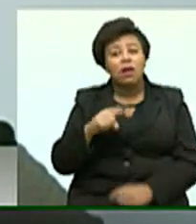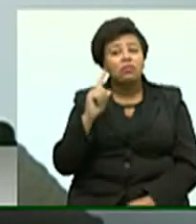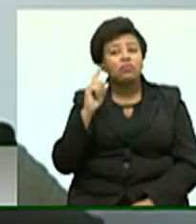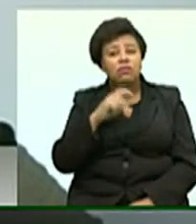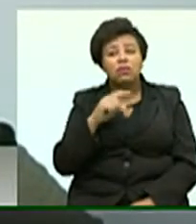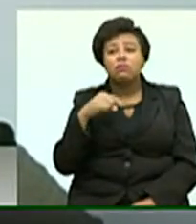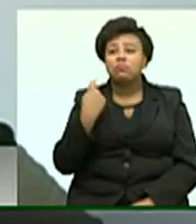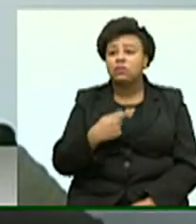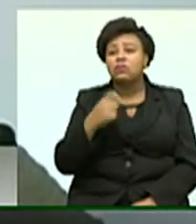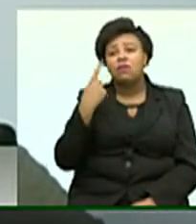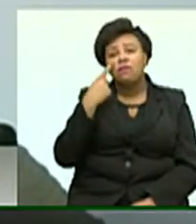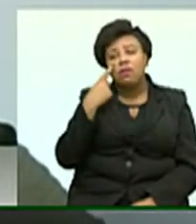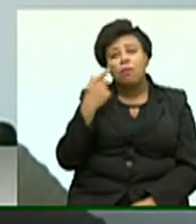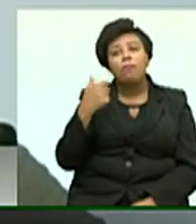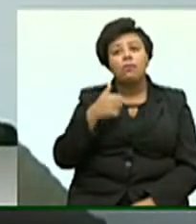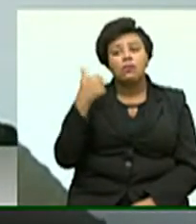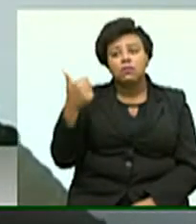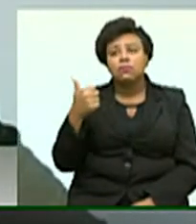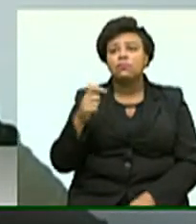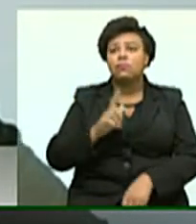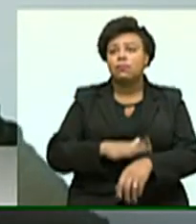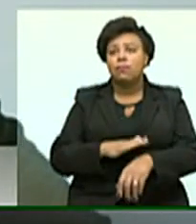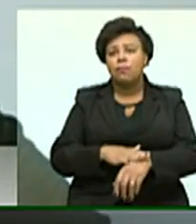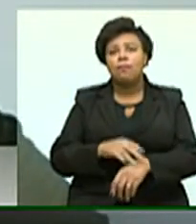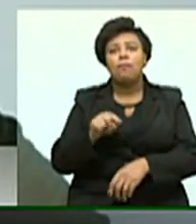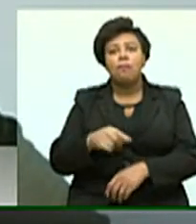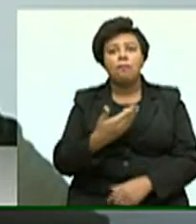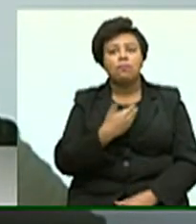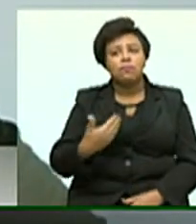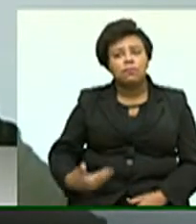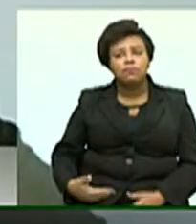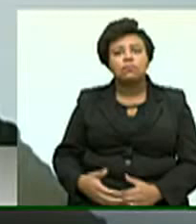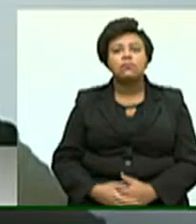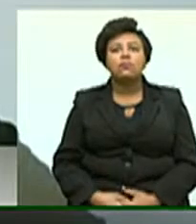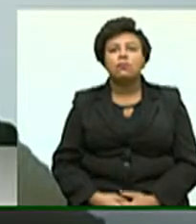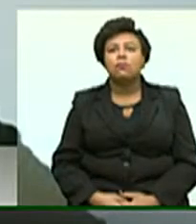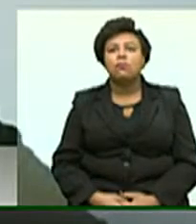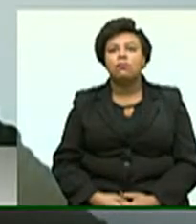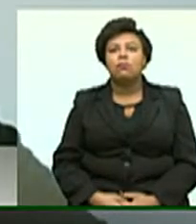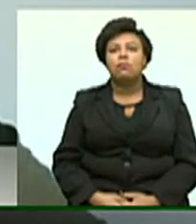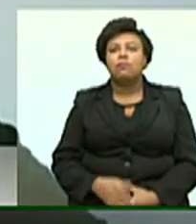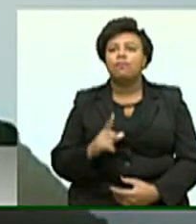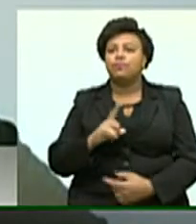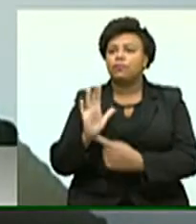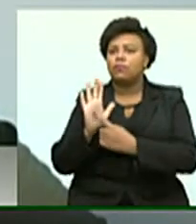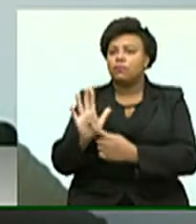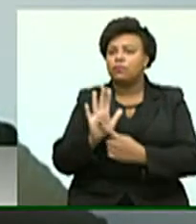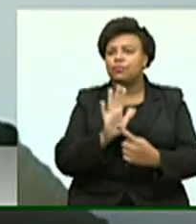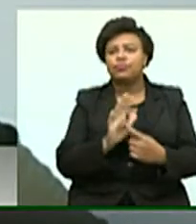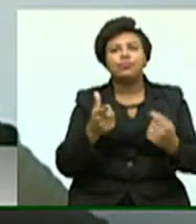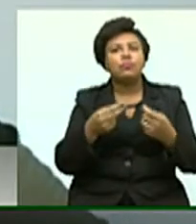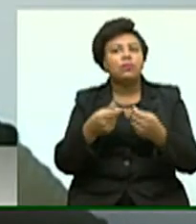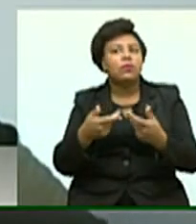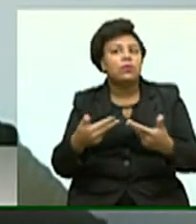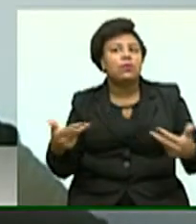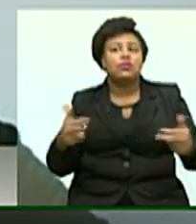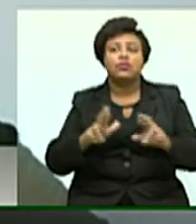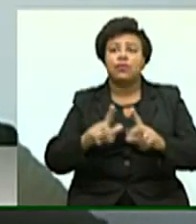a gente precisa rever isso. E no momento onde esse governo tem mostrado muitas coisas